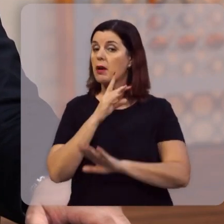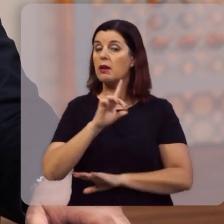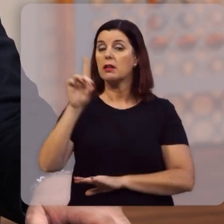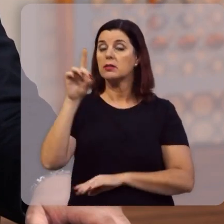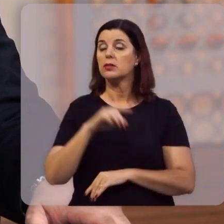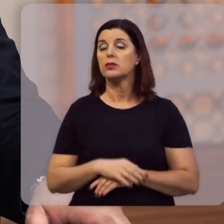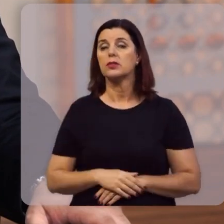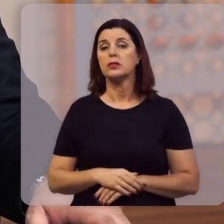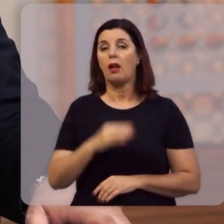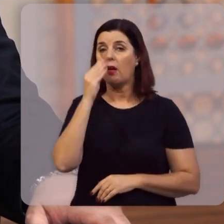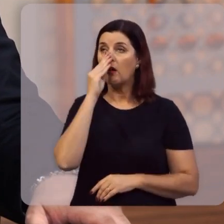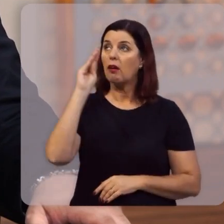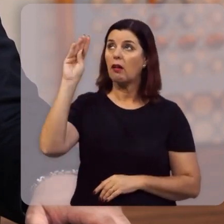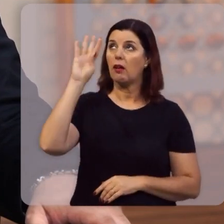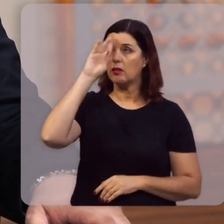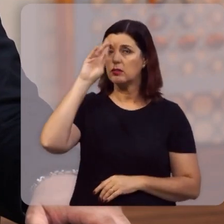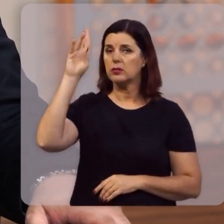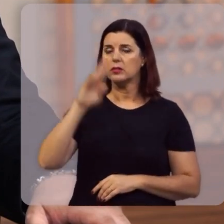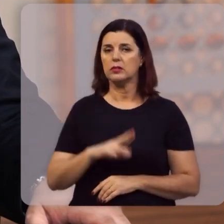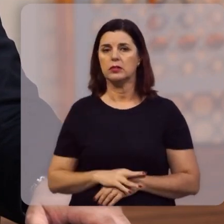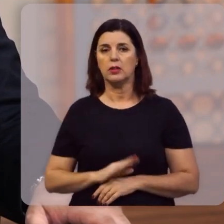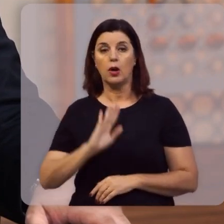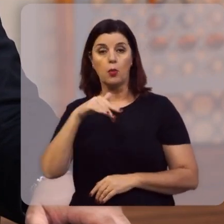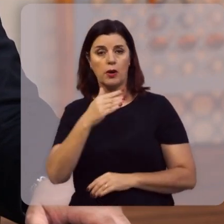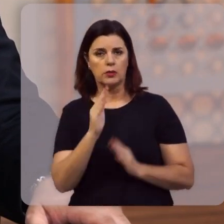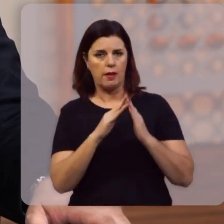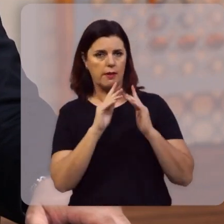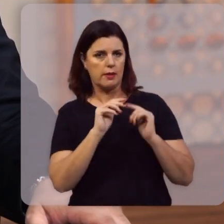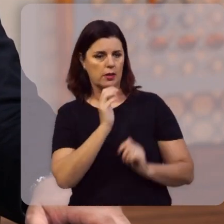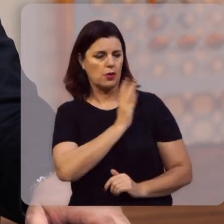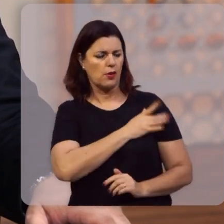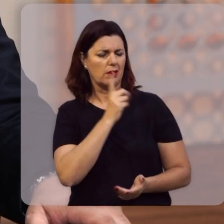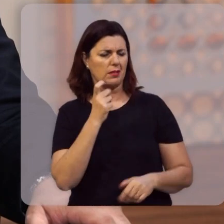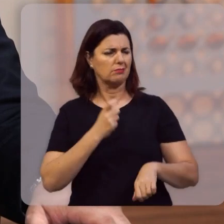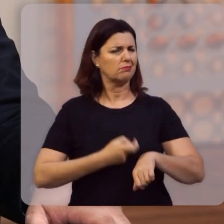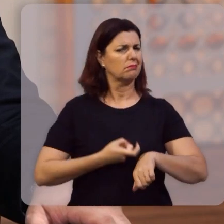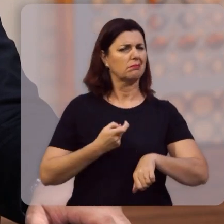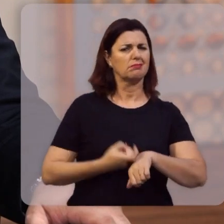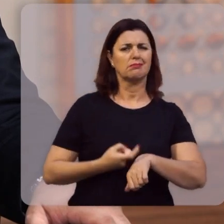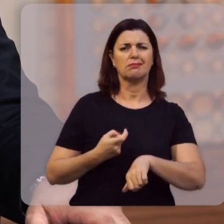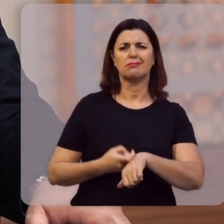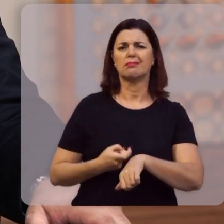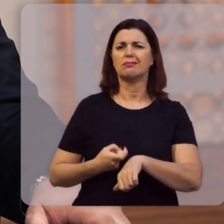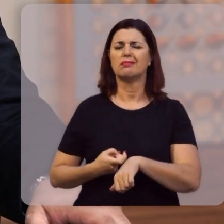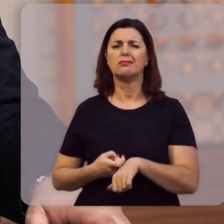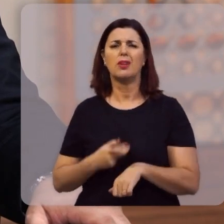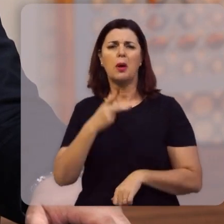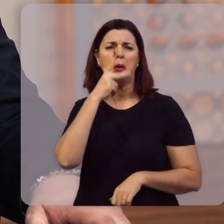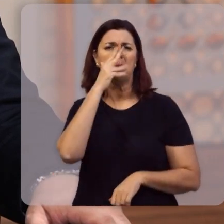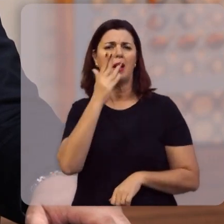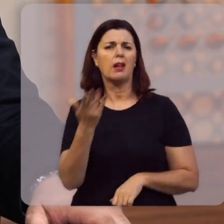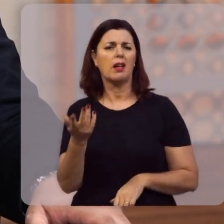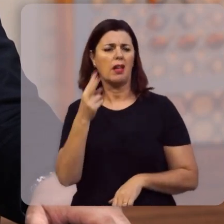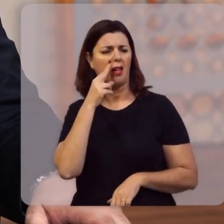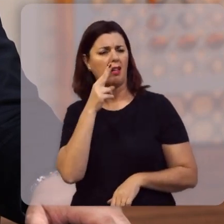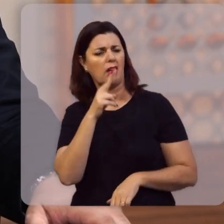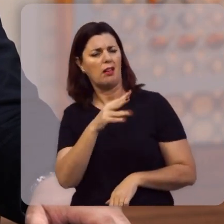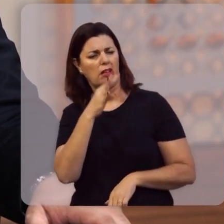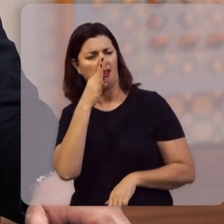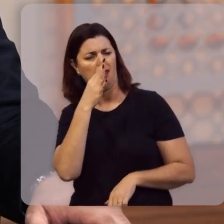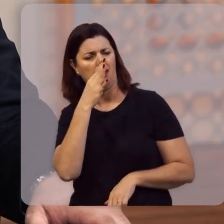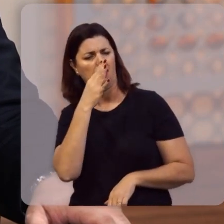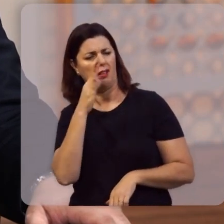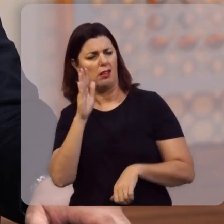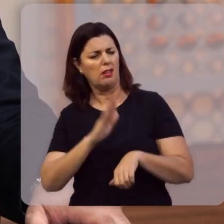Senhor. Então, quando a igreja fica tão endurecida, meu querido amigo reverendo Rodrigo, ela vê pesar